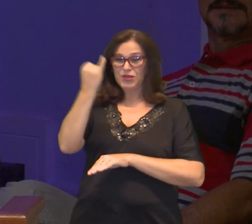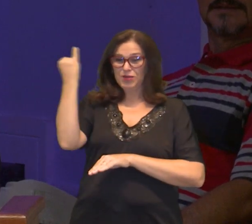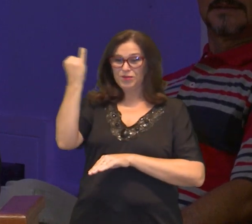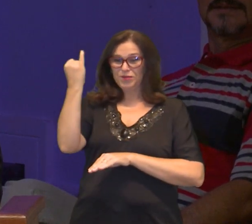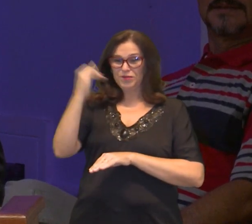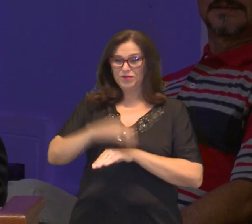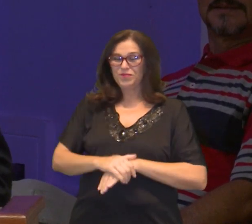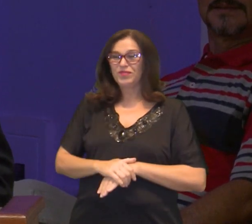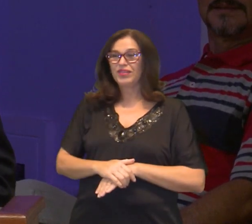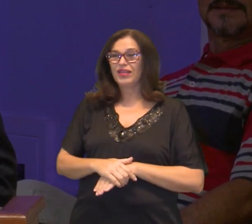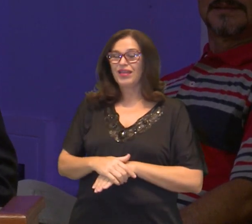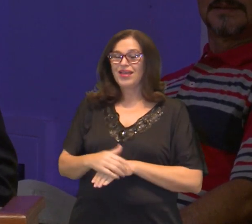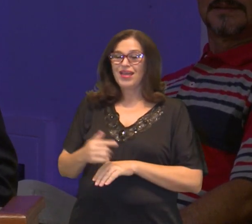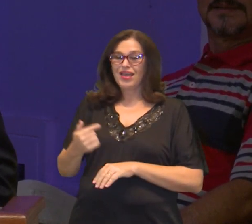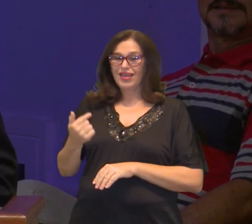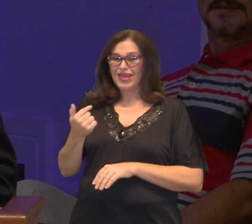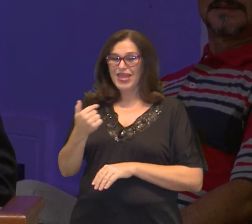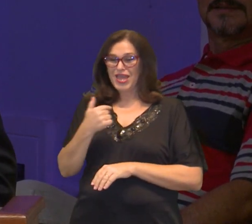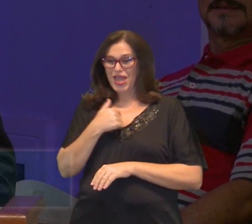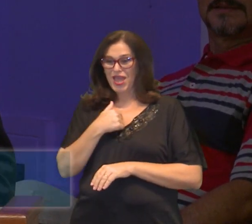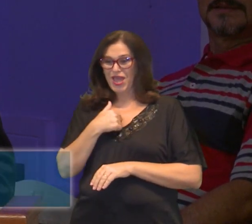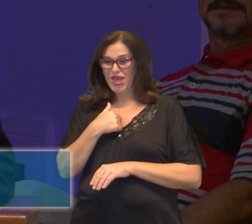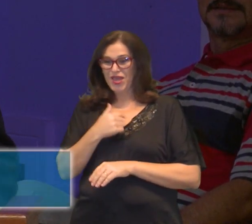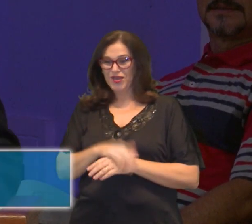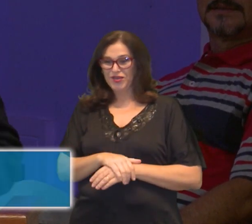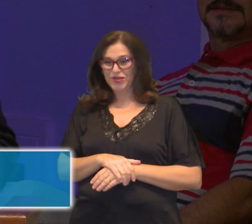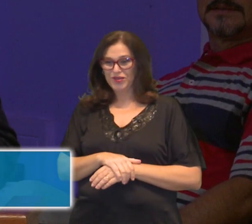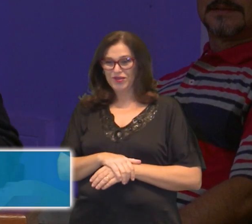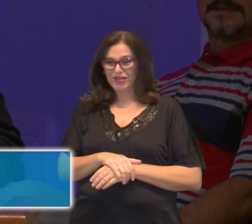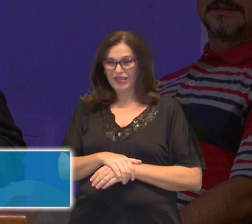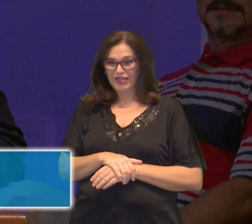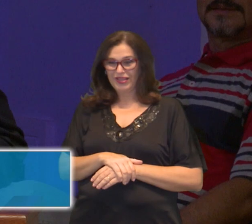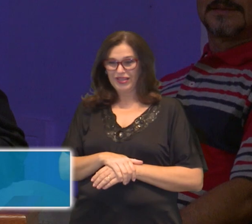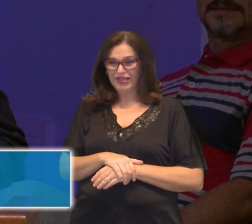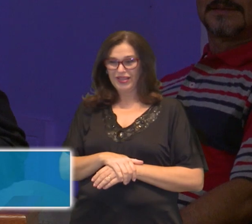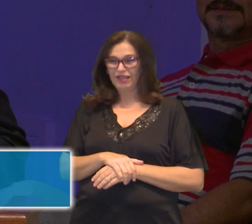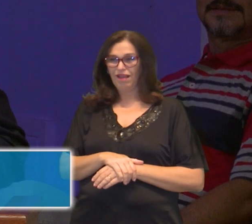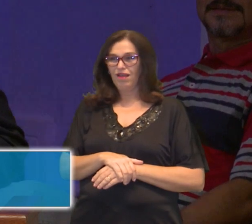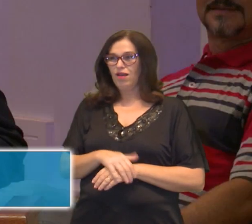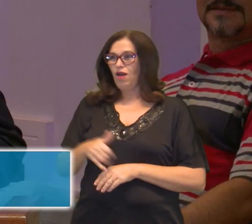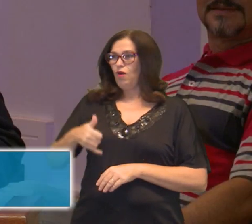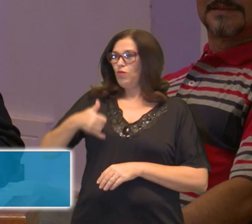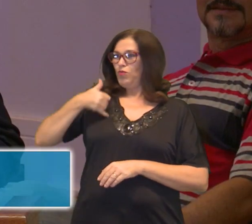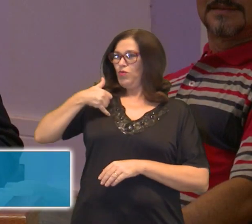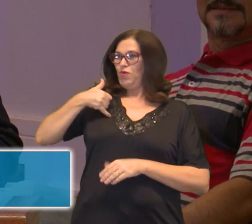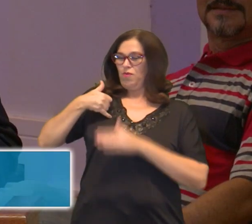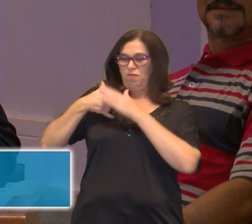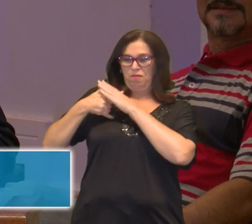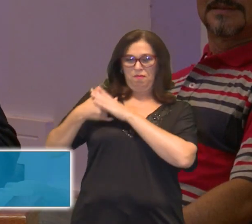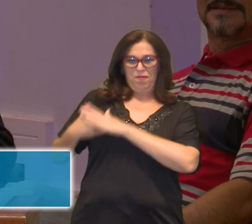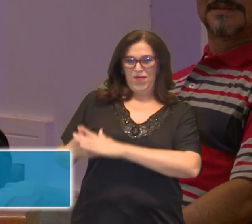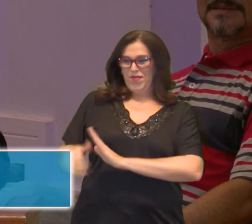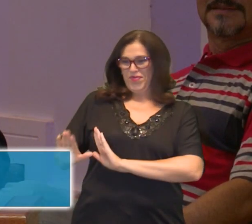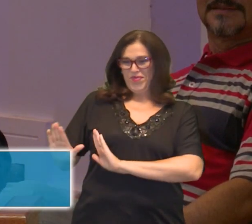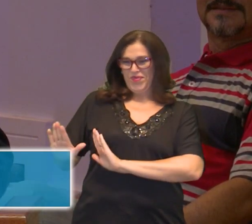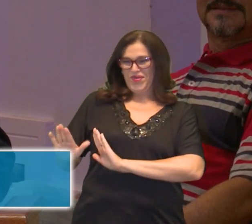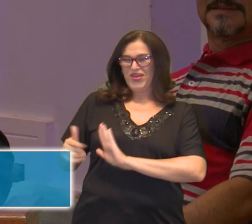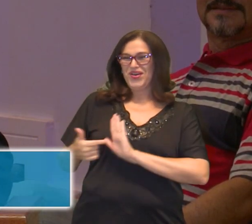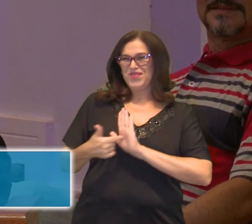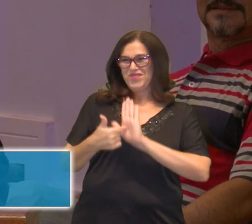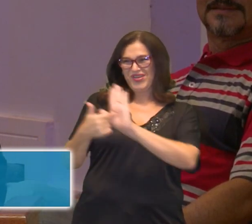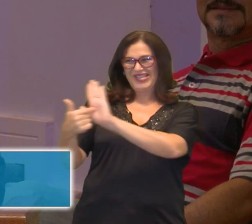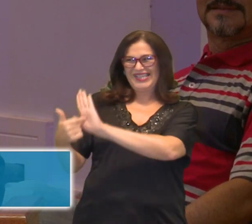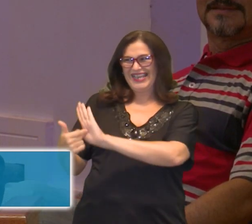A de que, e a minha modéstia não vai me impedir de mencionar